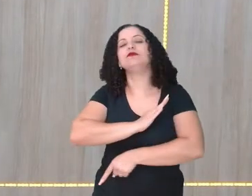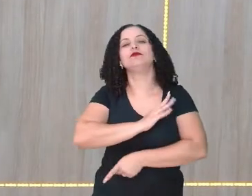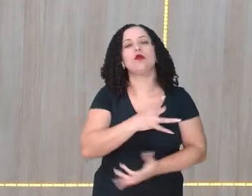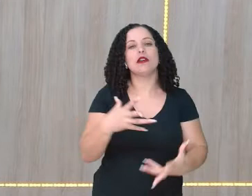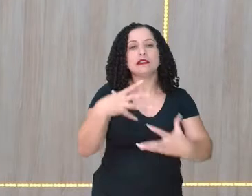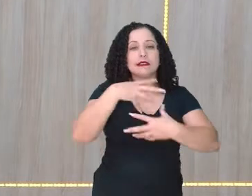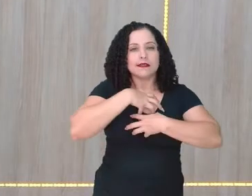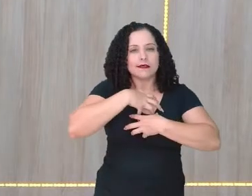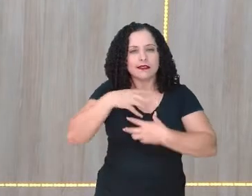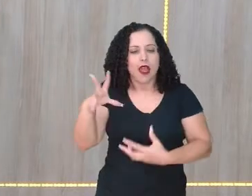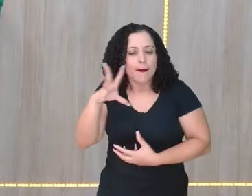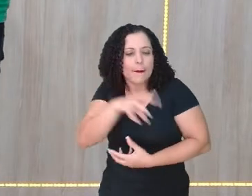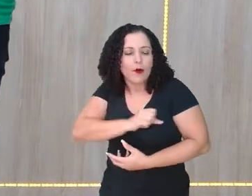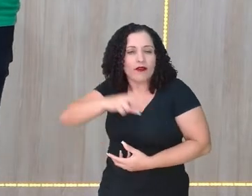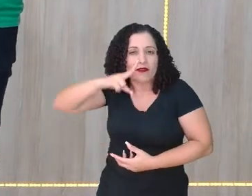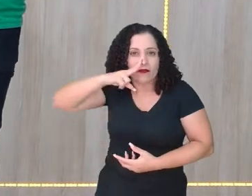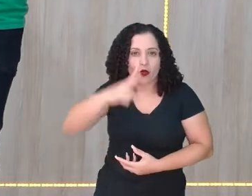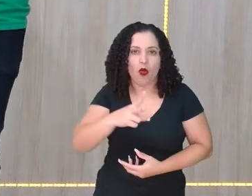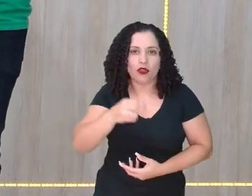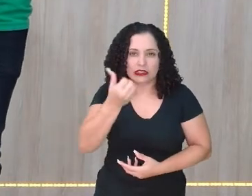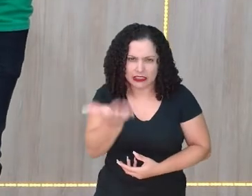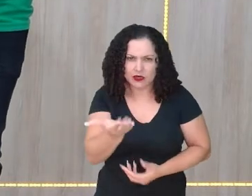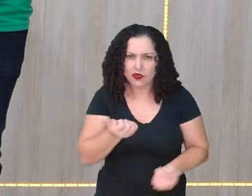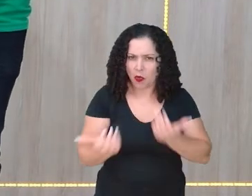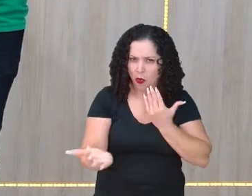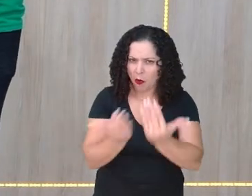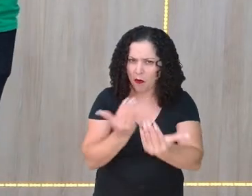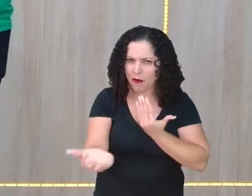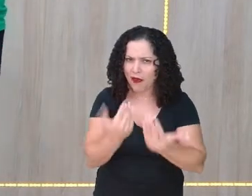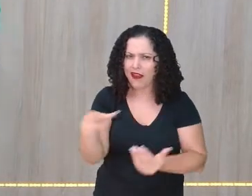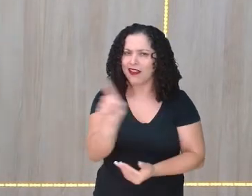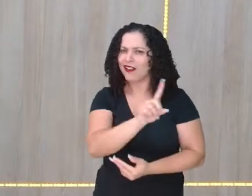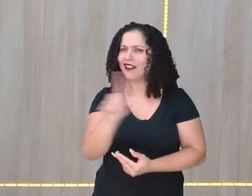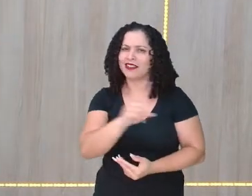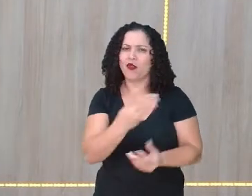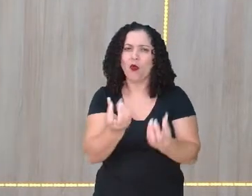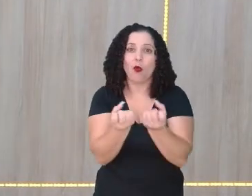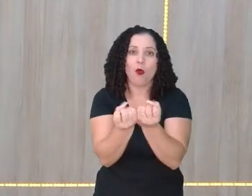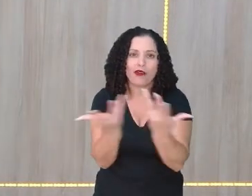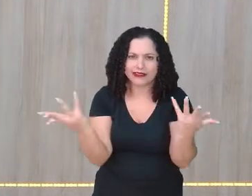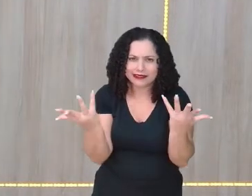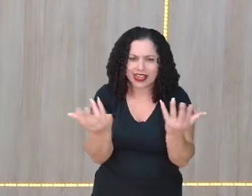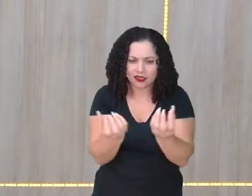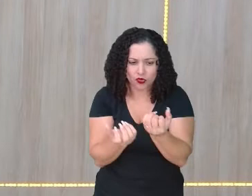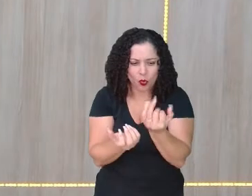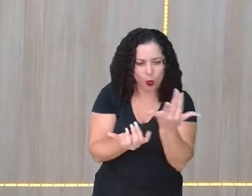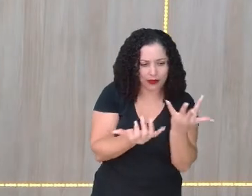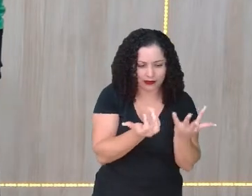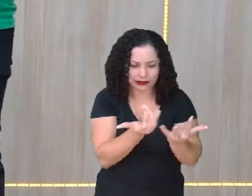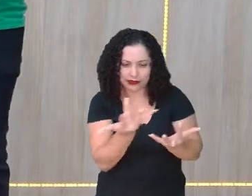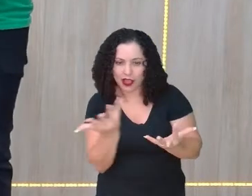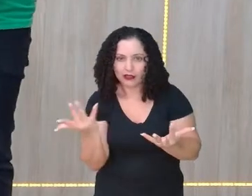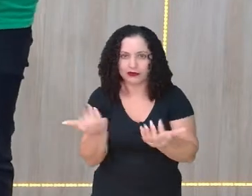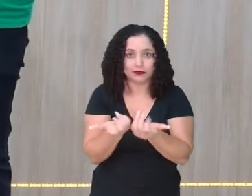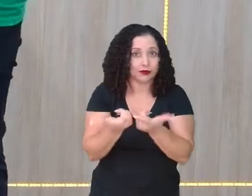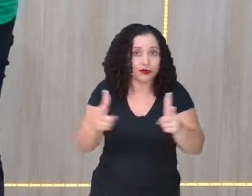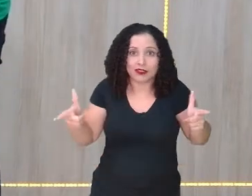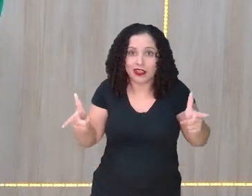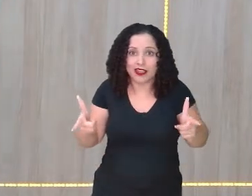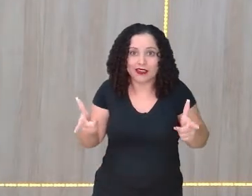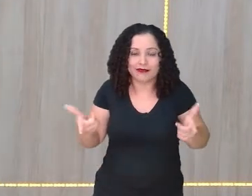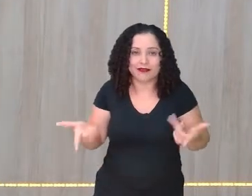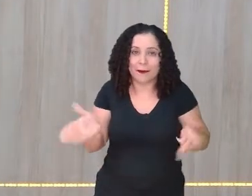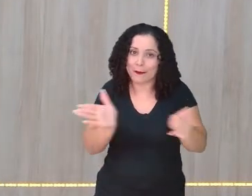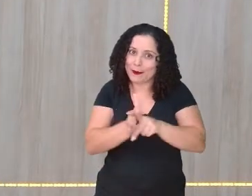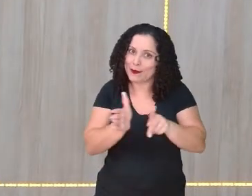por mim? Isso não se pesa, isso não se diz em valores, não é? Então isso é incontável. Mas também eu